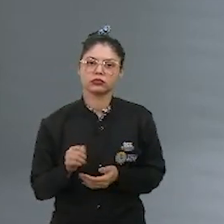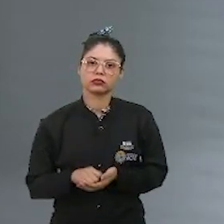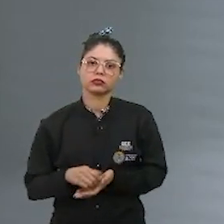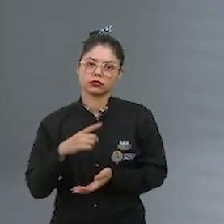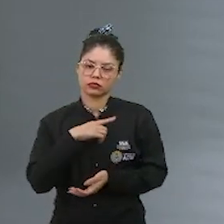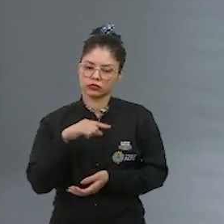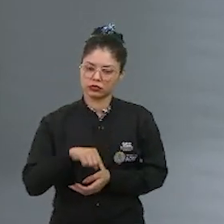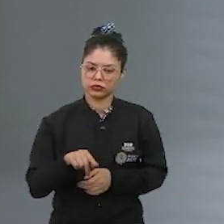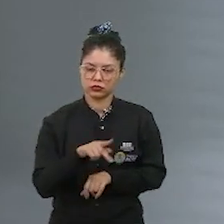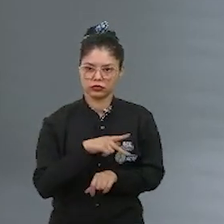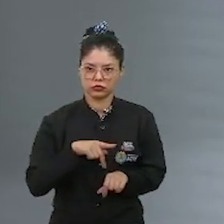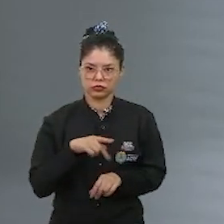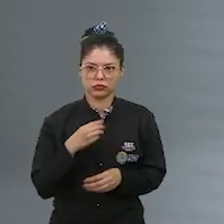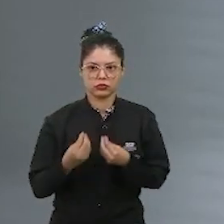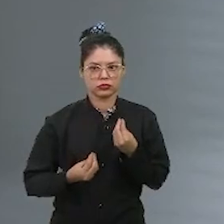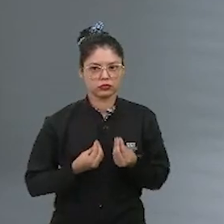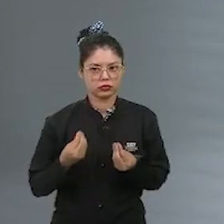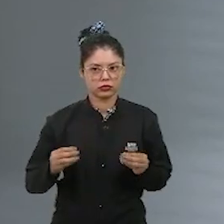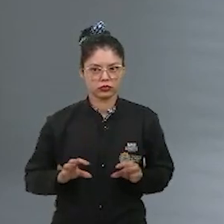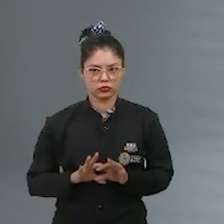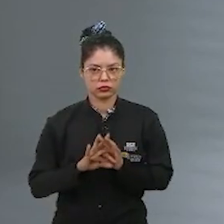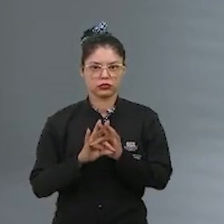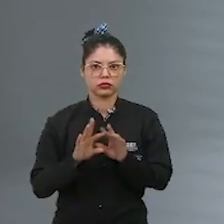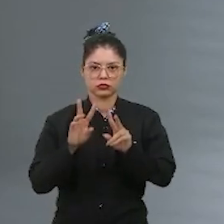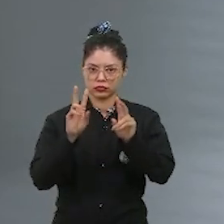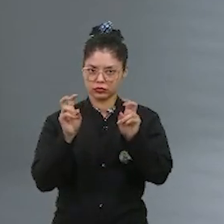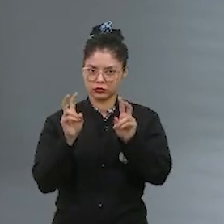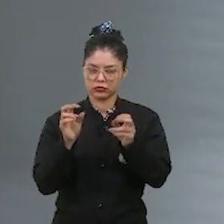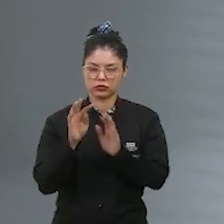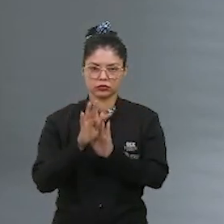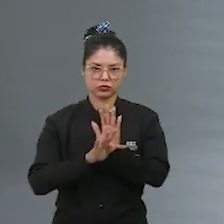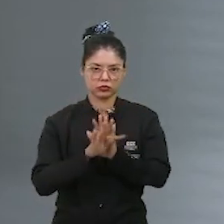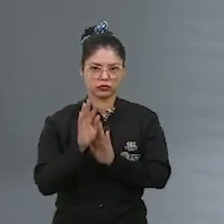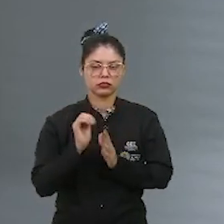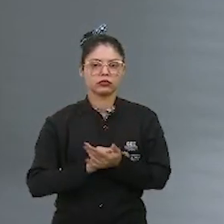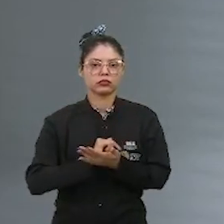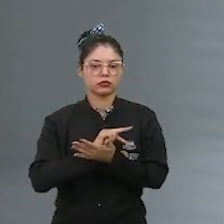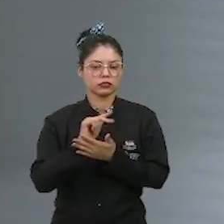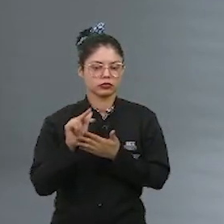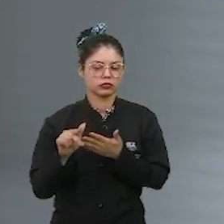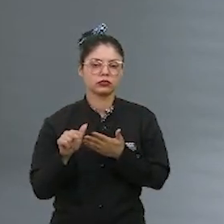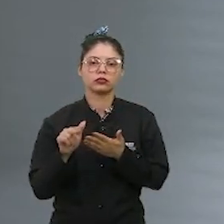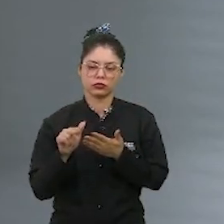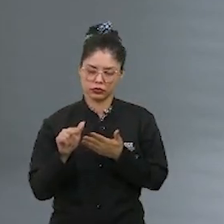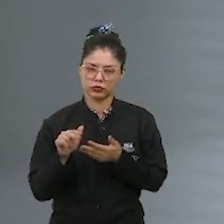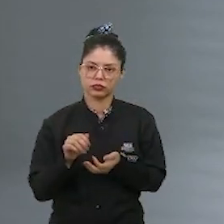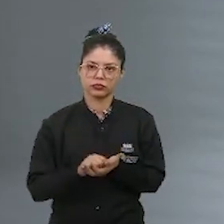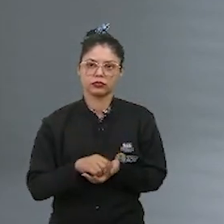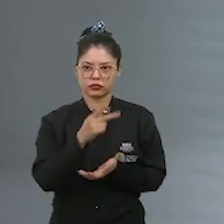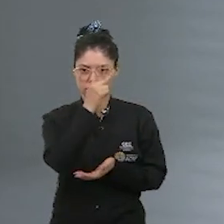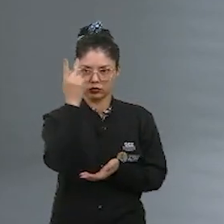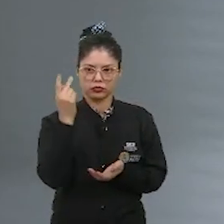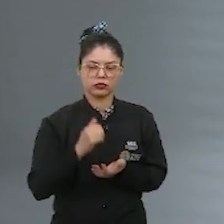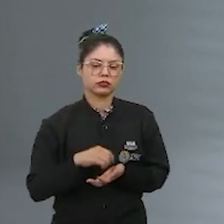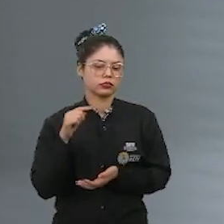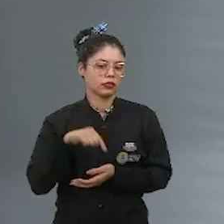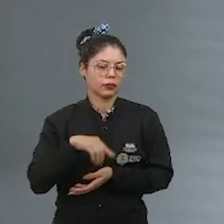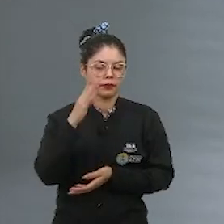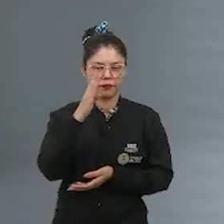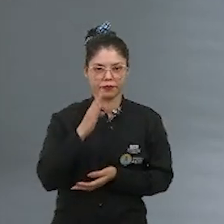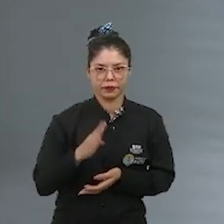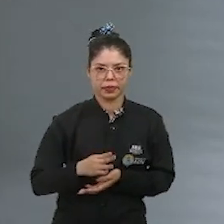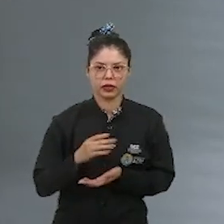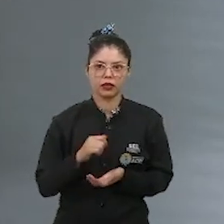o nosso país, como relatado no texto que nós lemos, por diversos motivos. Essas pessoas vêm para o